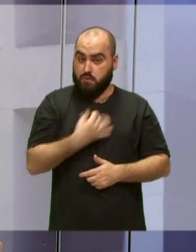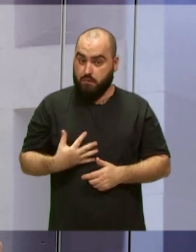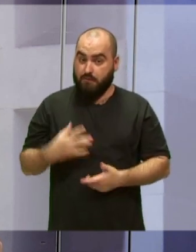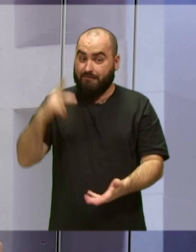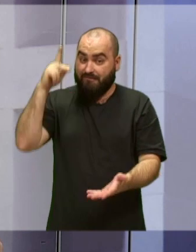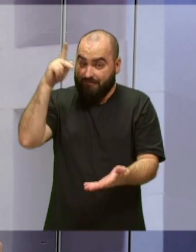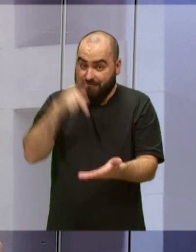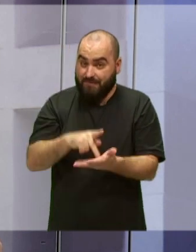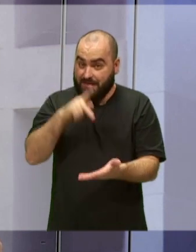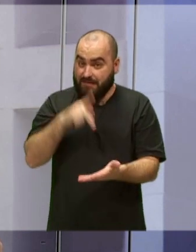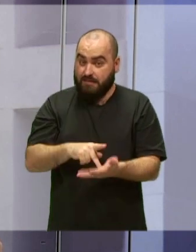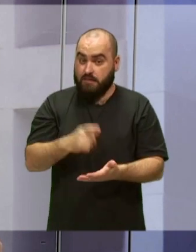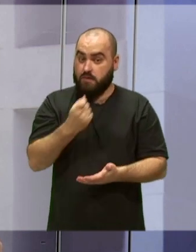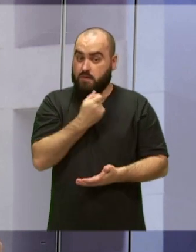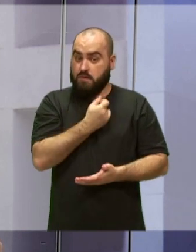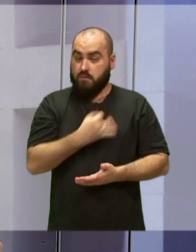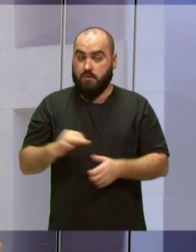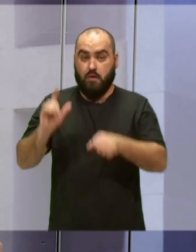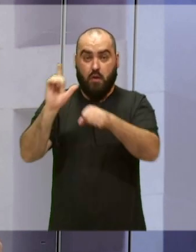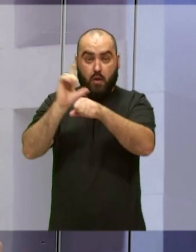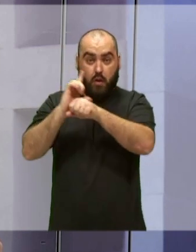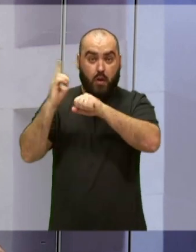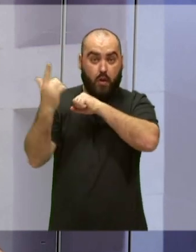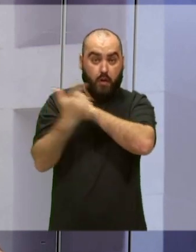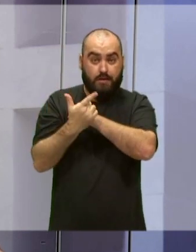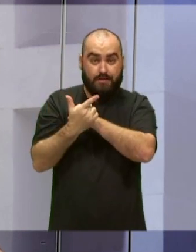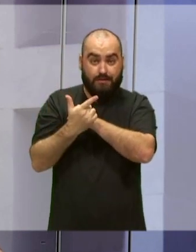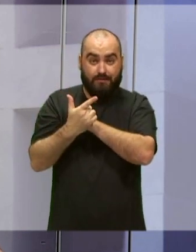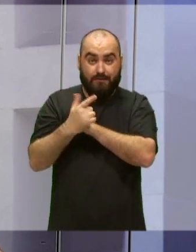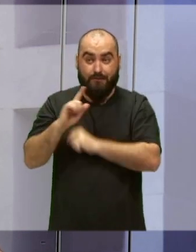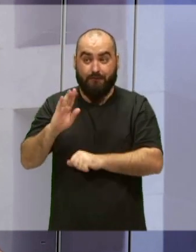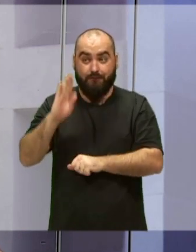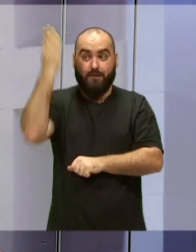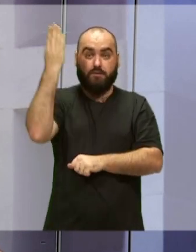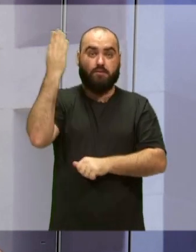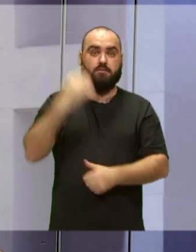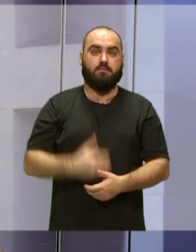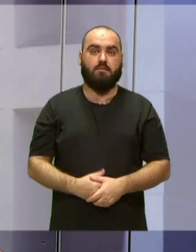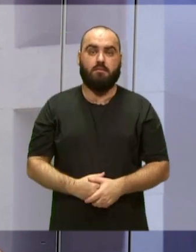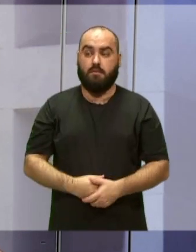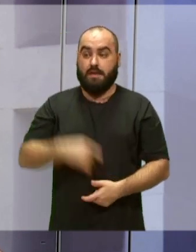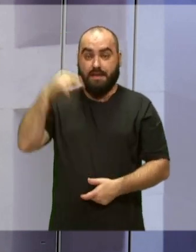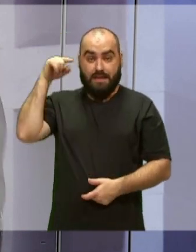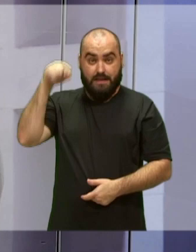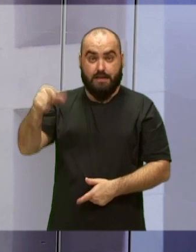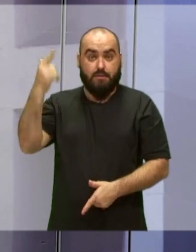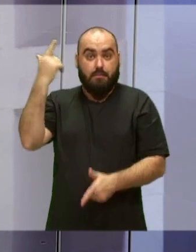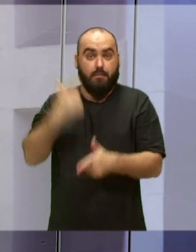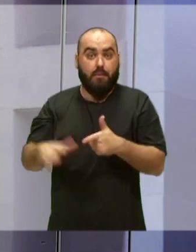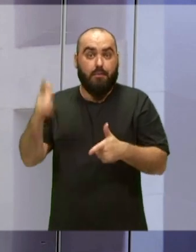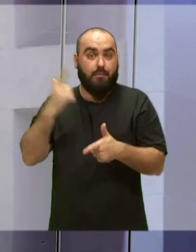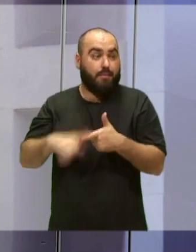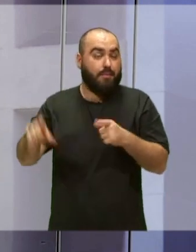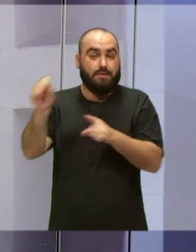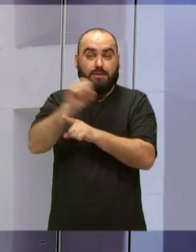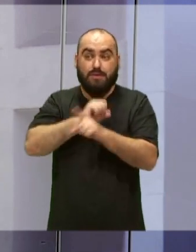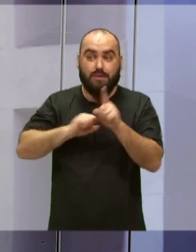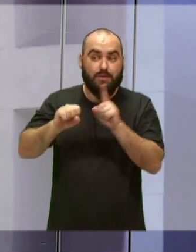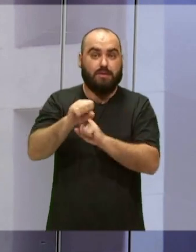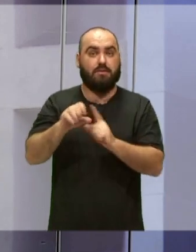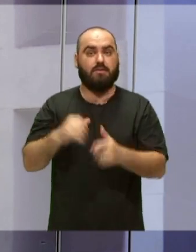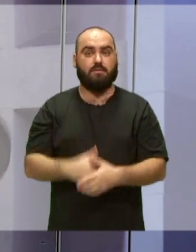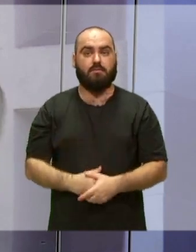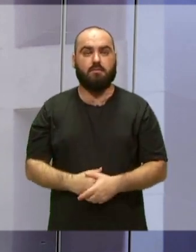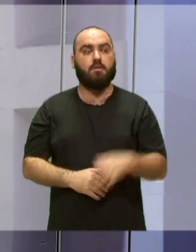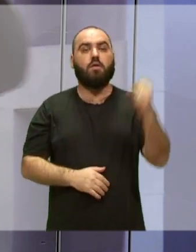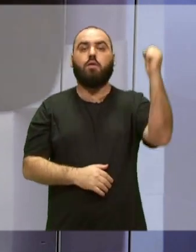expressivo de loteamentos clandestinos Isso é um problema não aí a